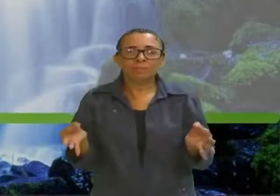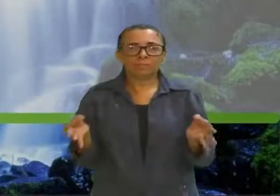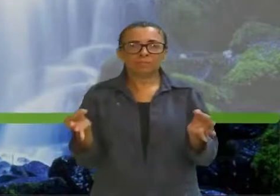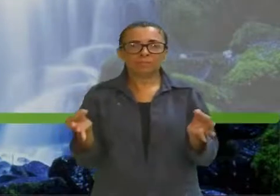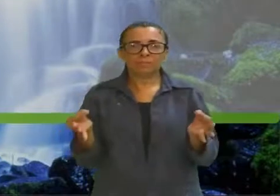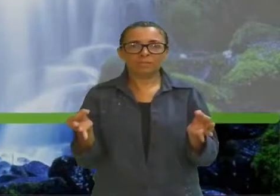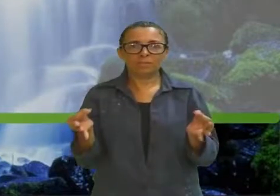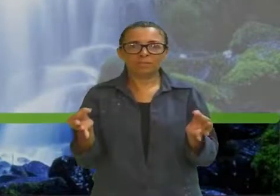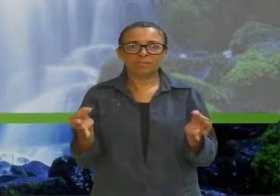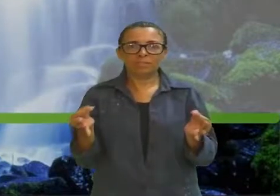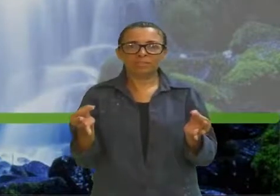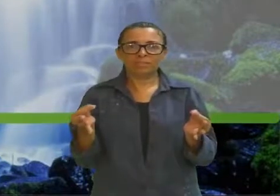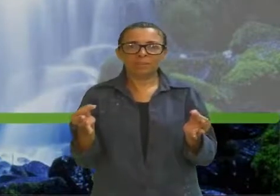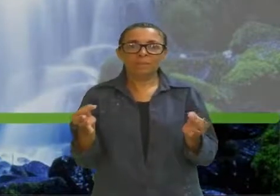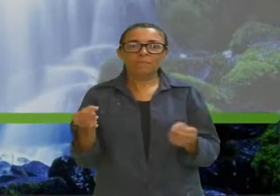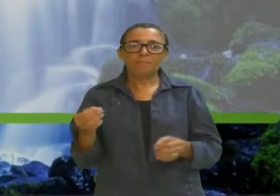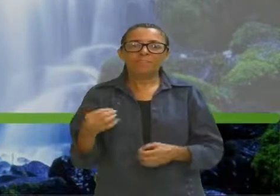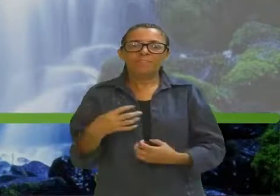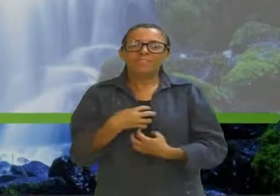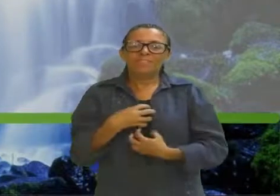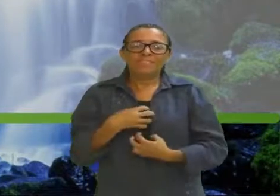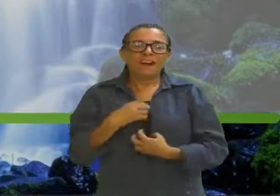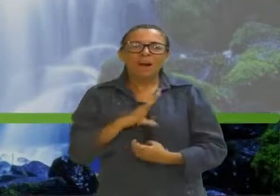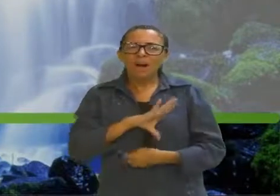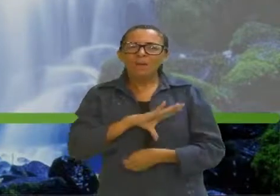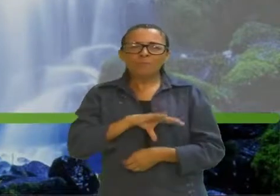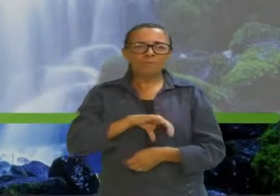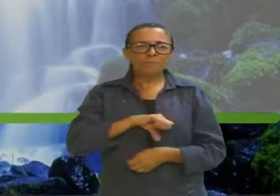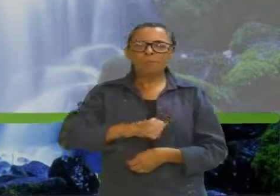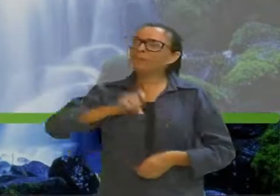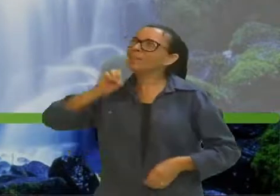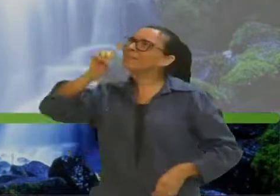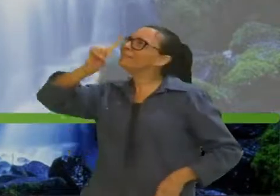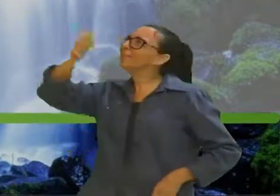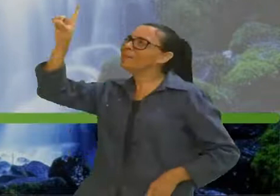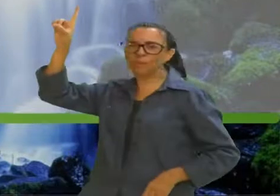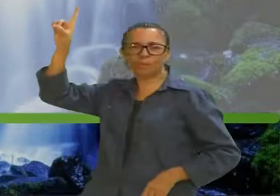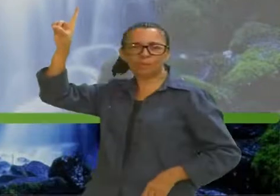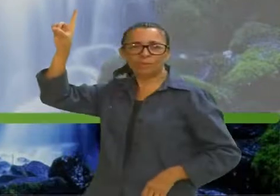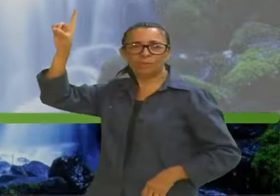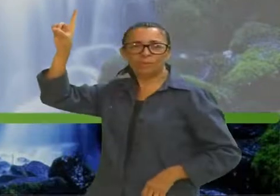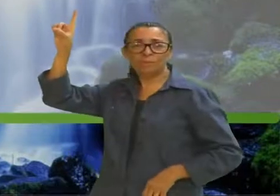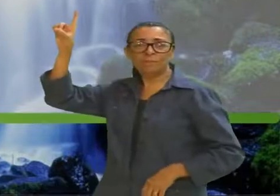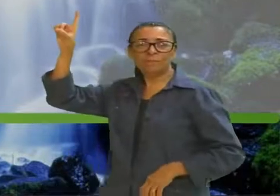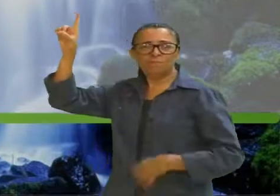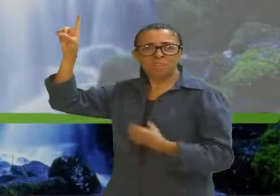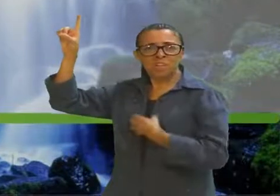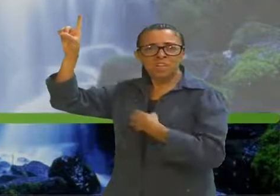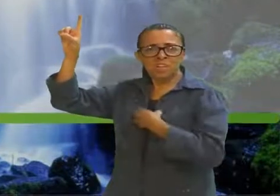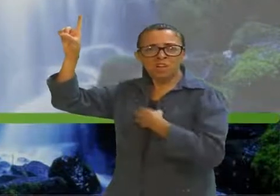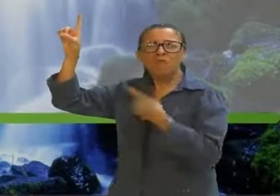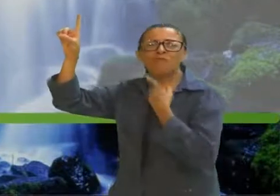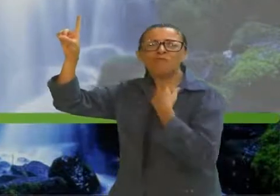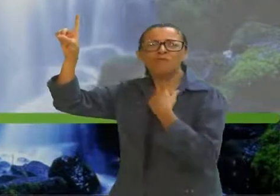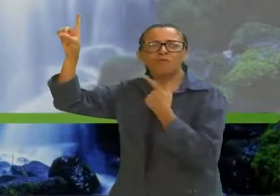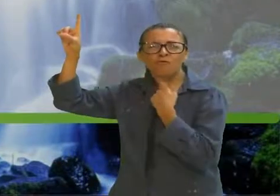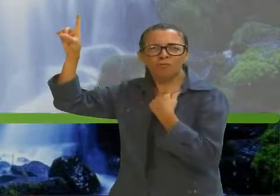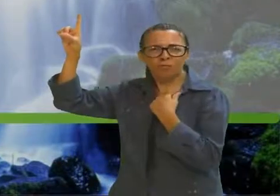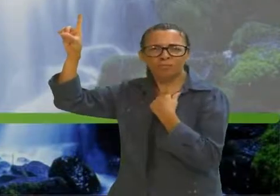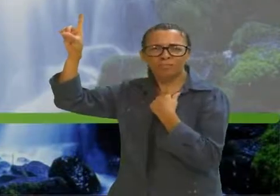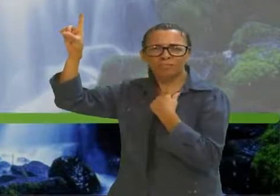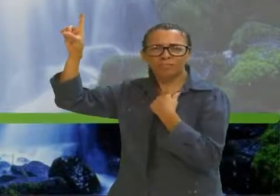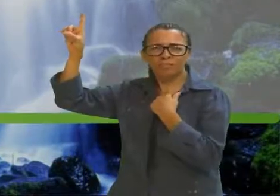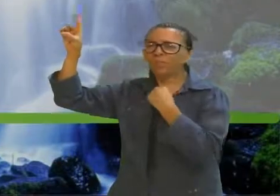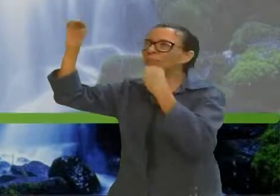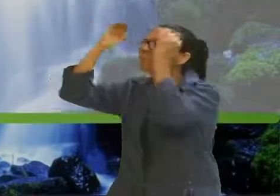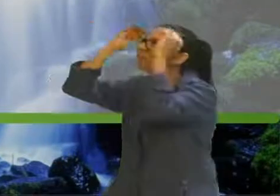sem conhecê-lo. E para conhecer, você tem que guardar os mandamentos, como disse aqui na epístola do apóstolo